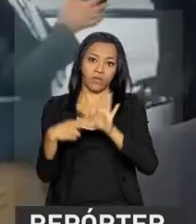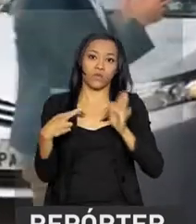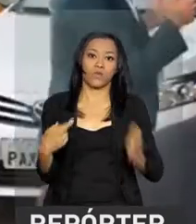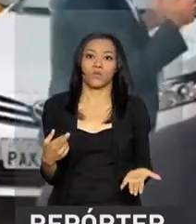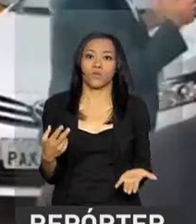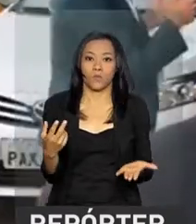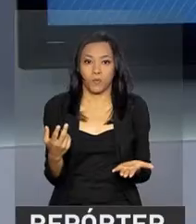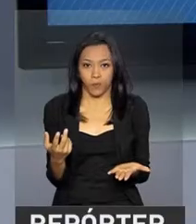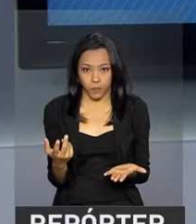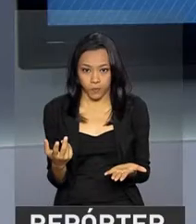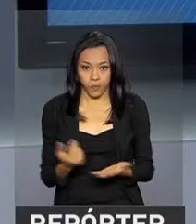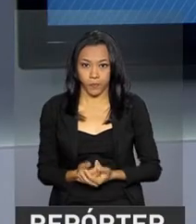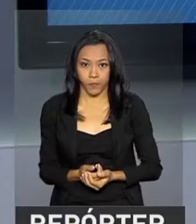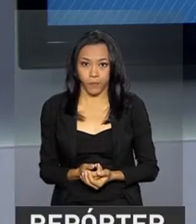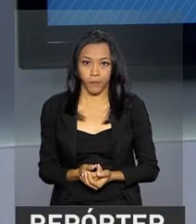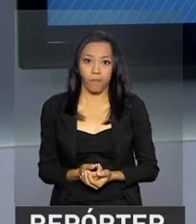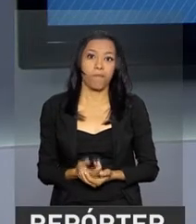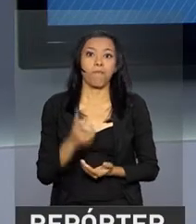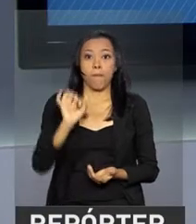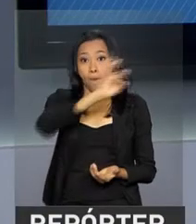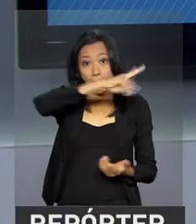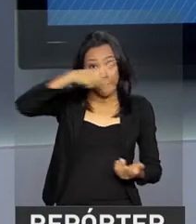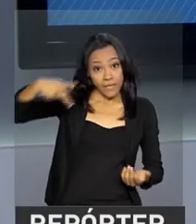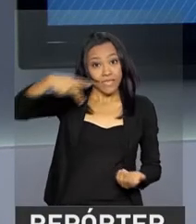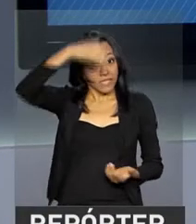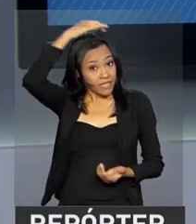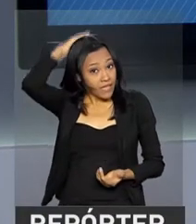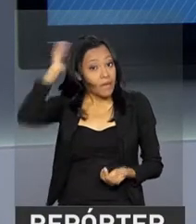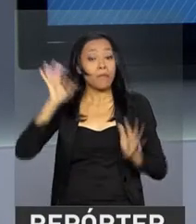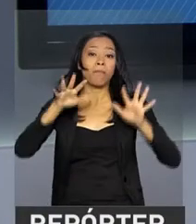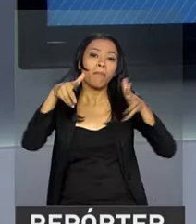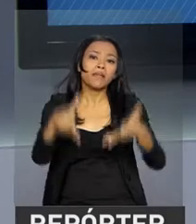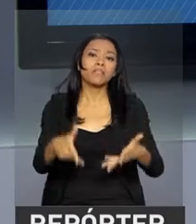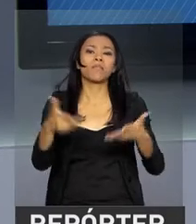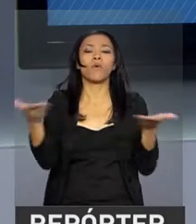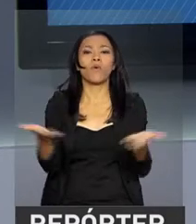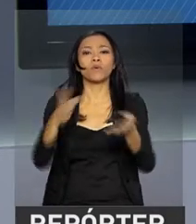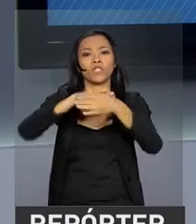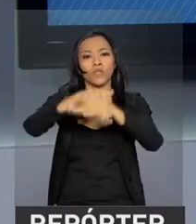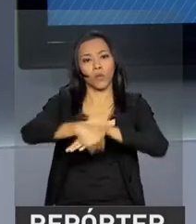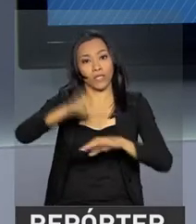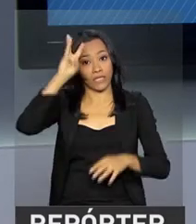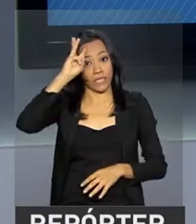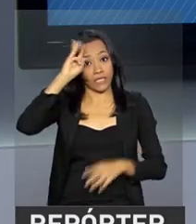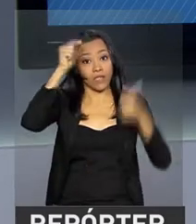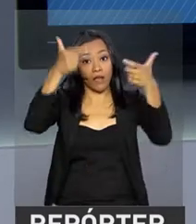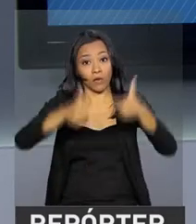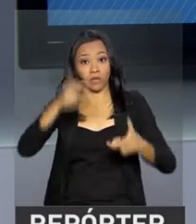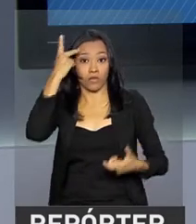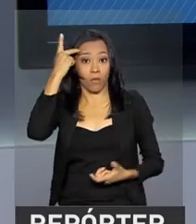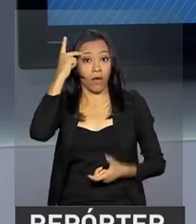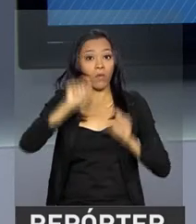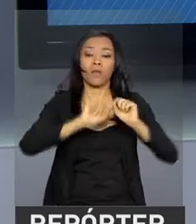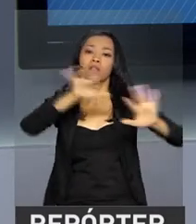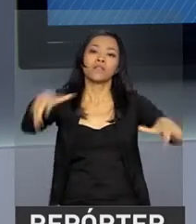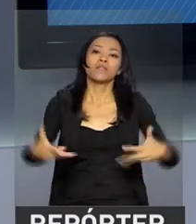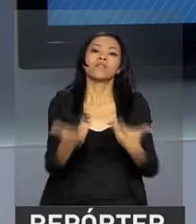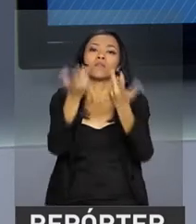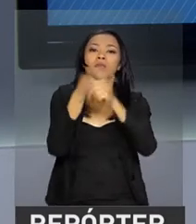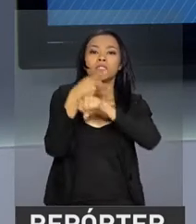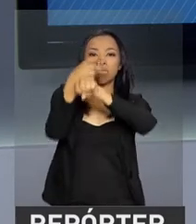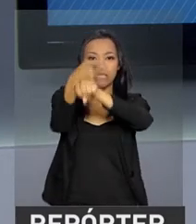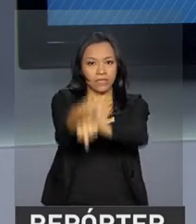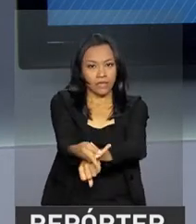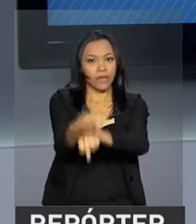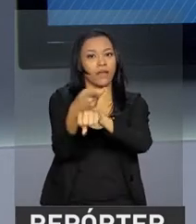mesmo o presidente michel temer participou na noite desta terça-feira em são paulo da cerimônia de entrega do prêmio